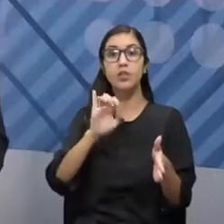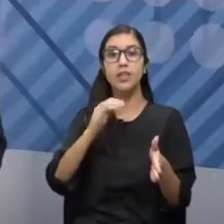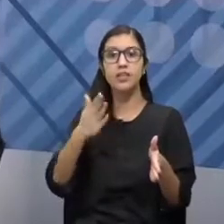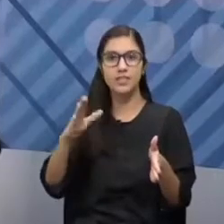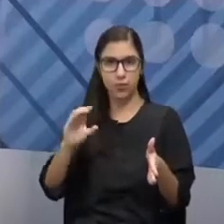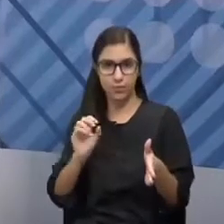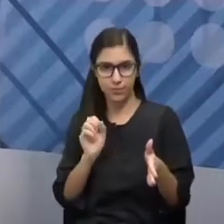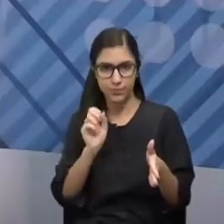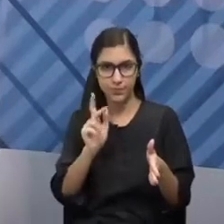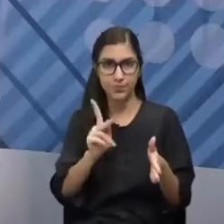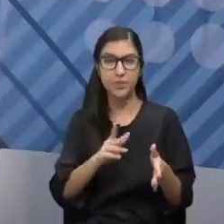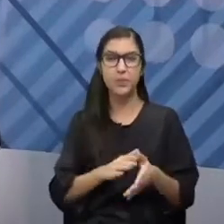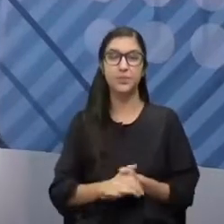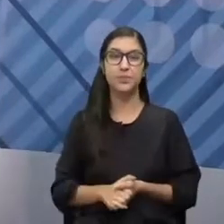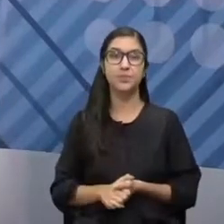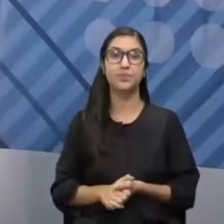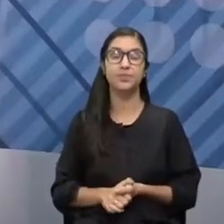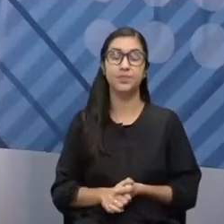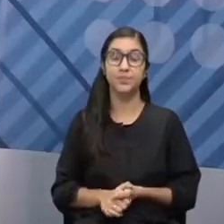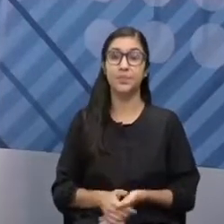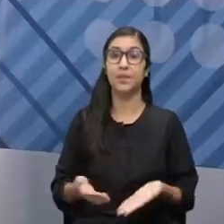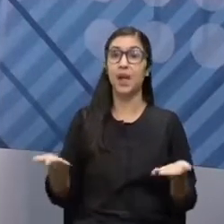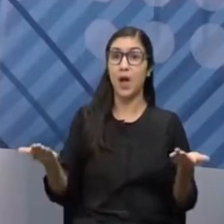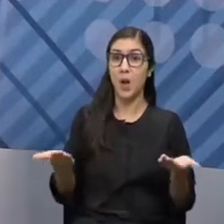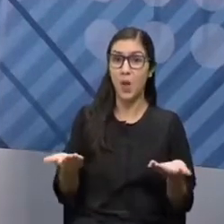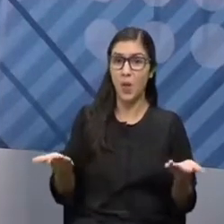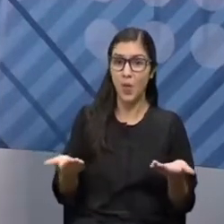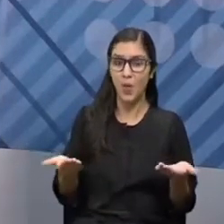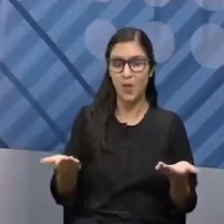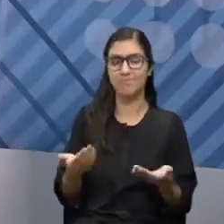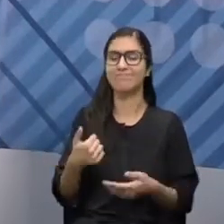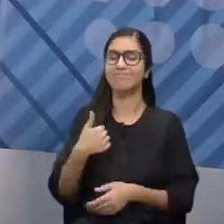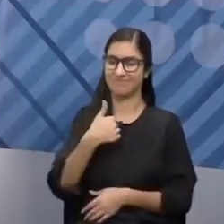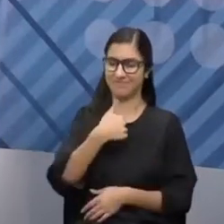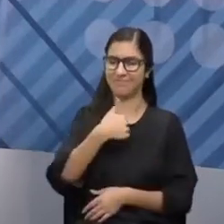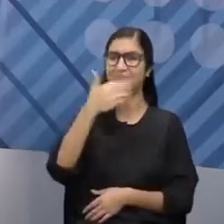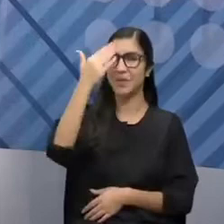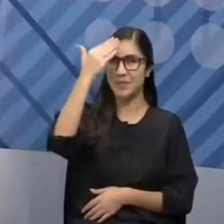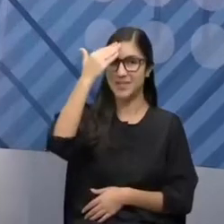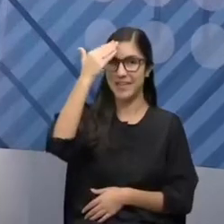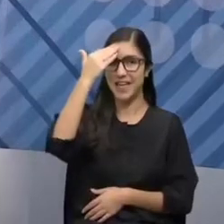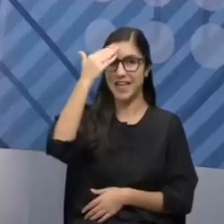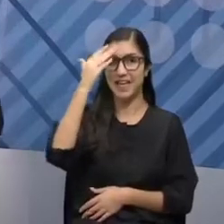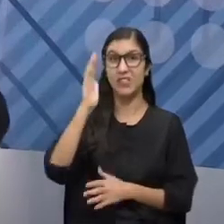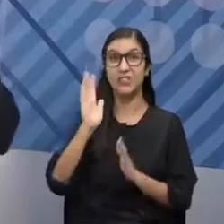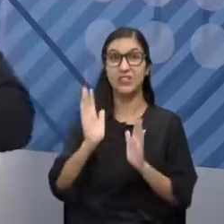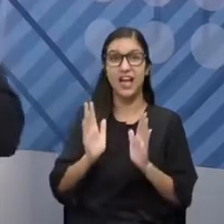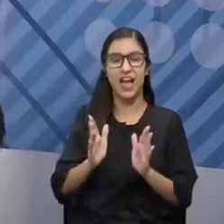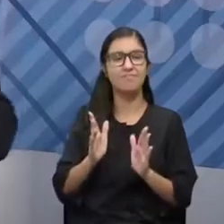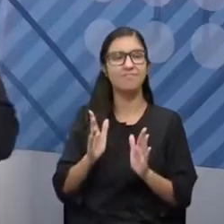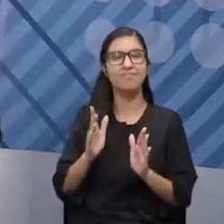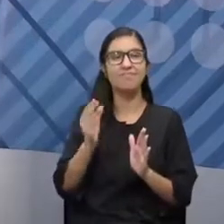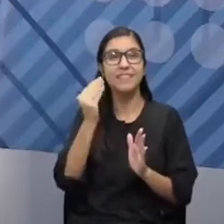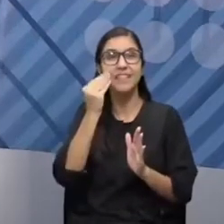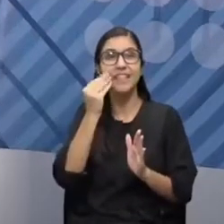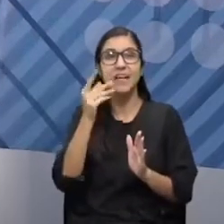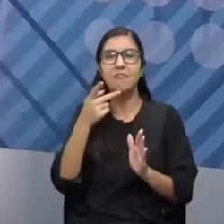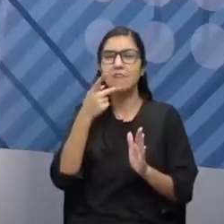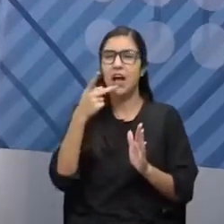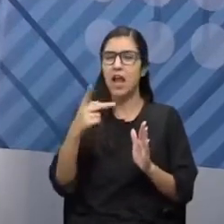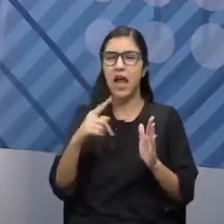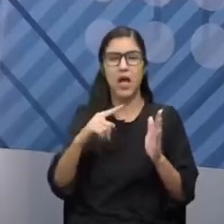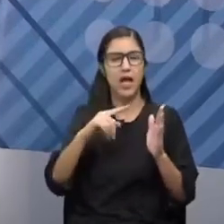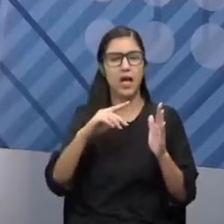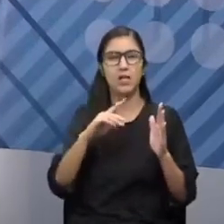certo? Então, agora, eu sei que é quase uma provocação ter falado de toda